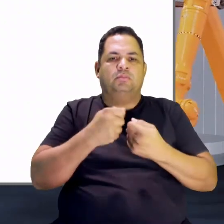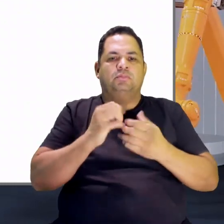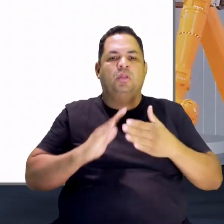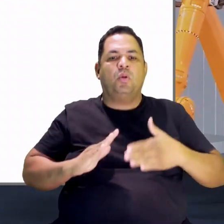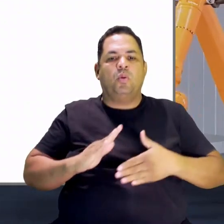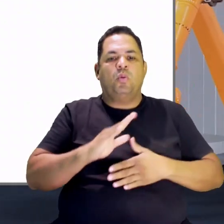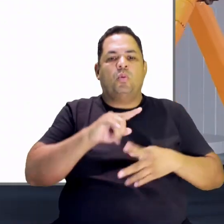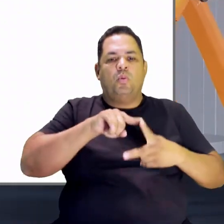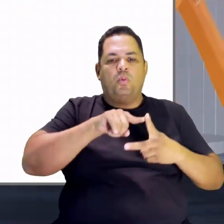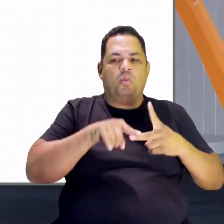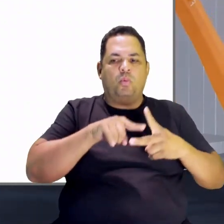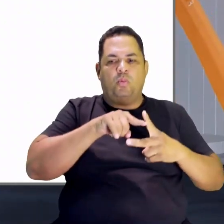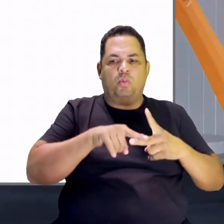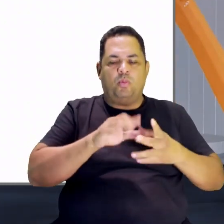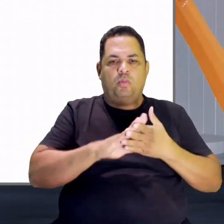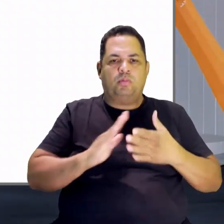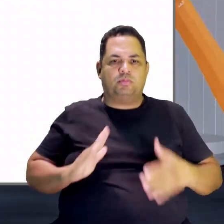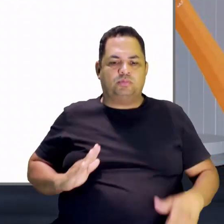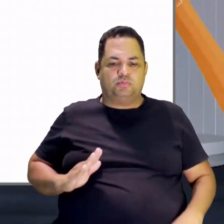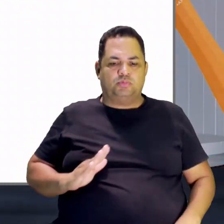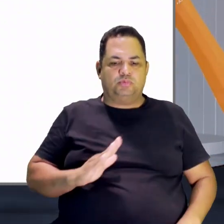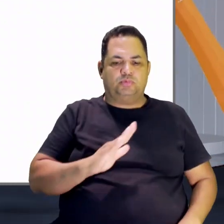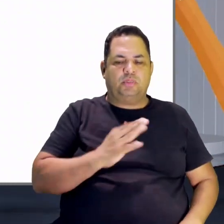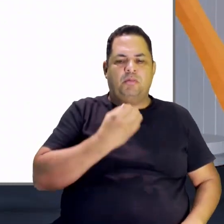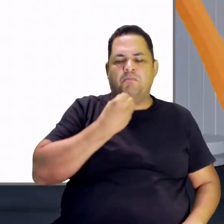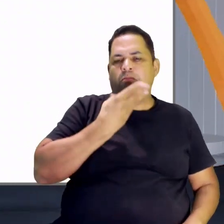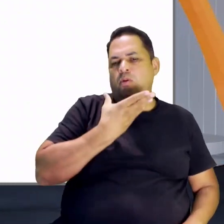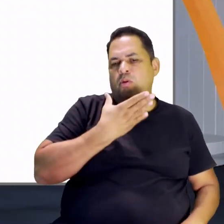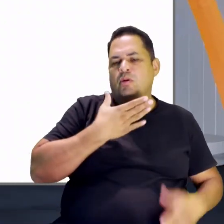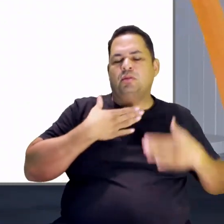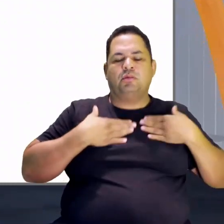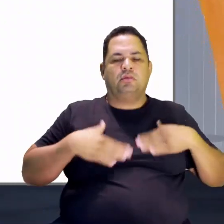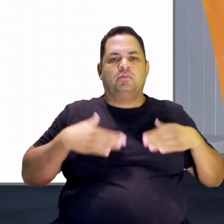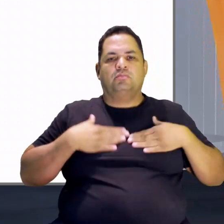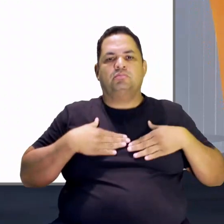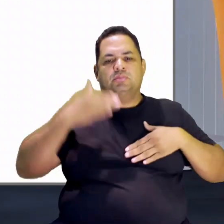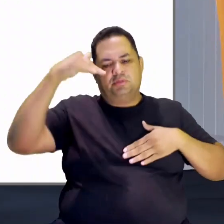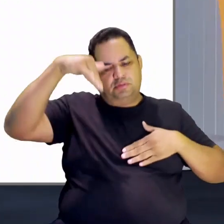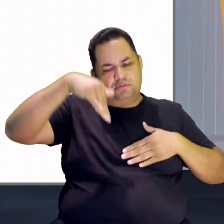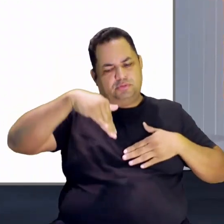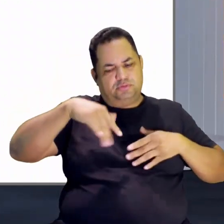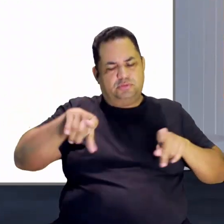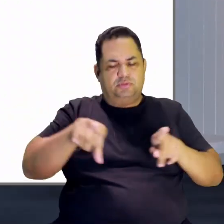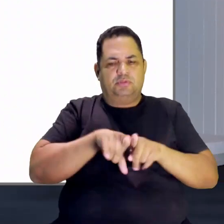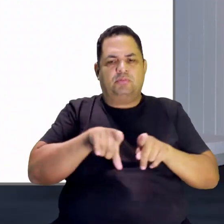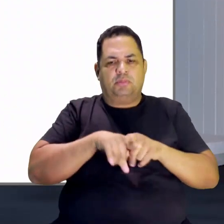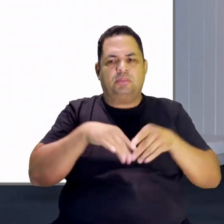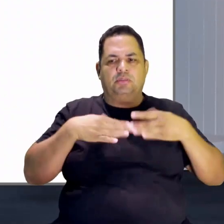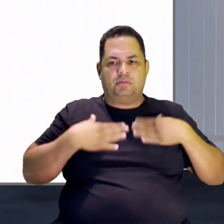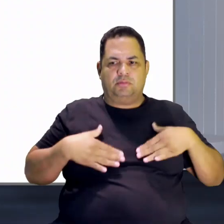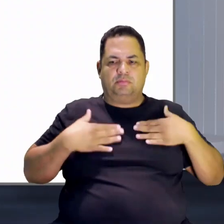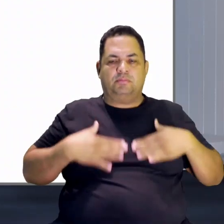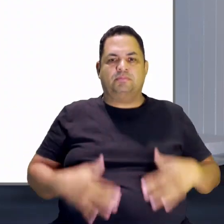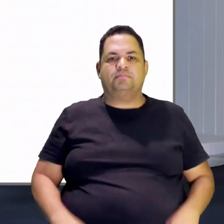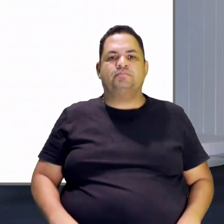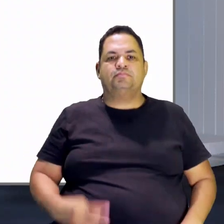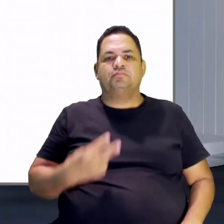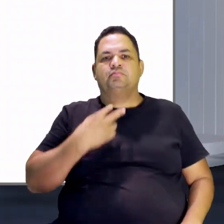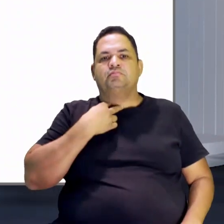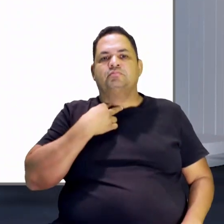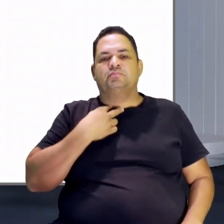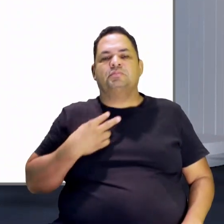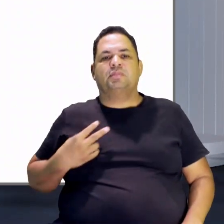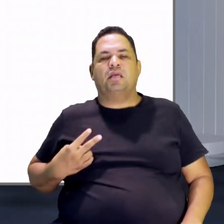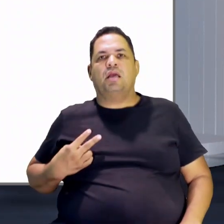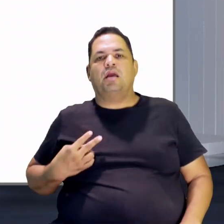de maneira que seja uma subida suave, uma descida suave também. Se a subida é suave, a descida é, né? Não pode a